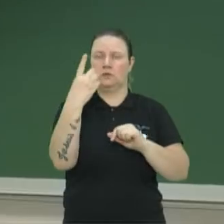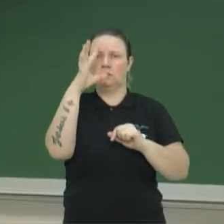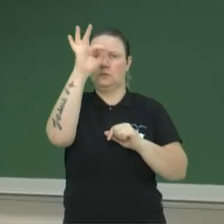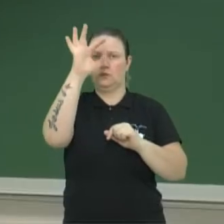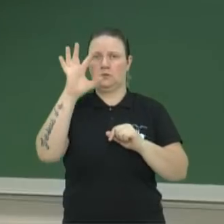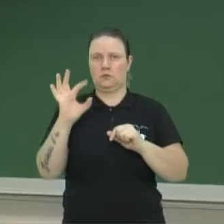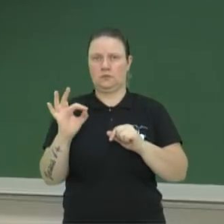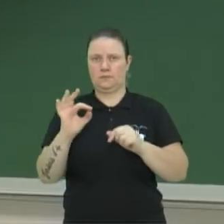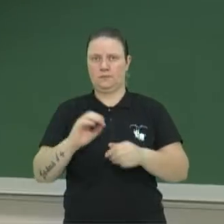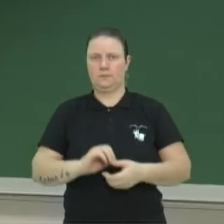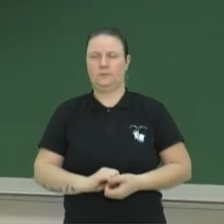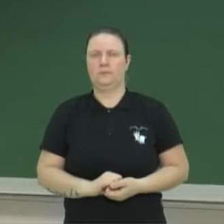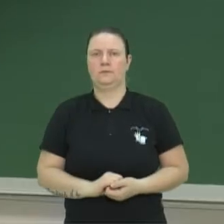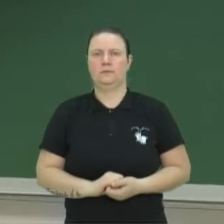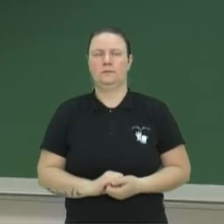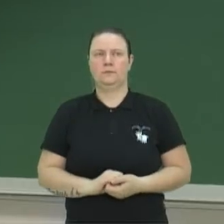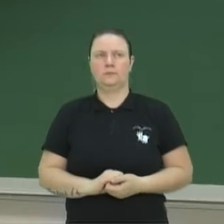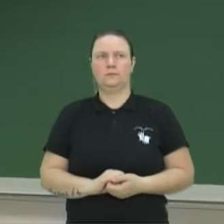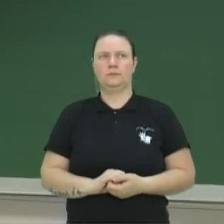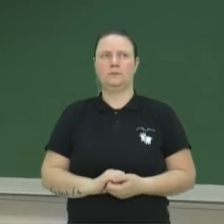51%.